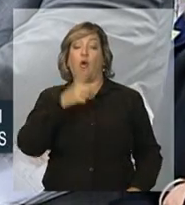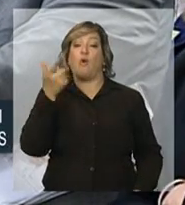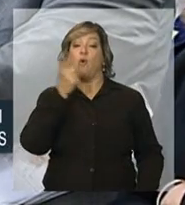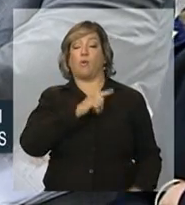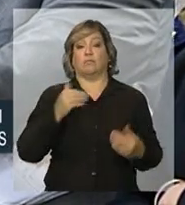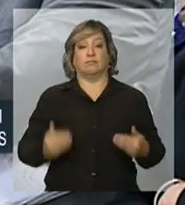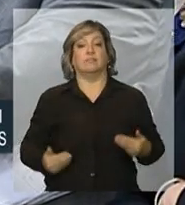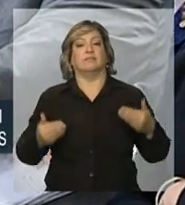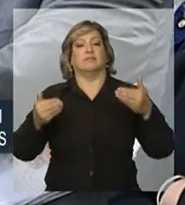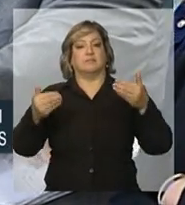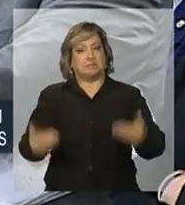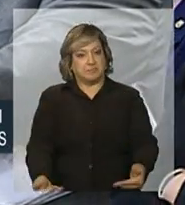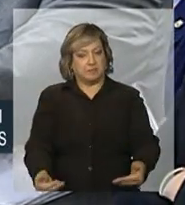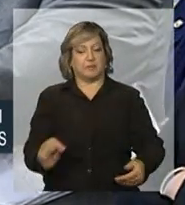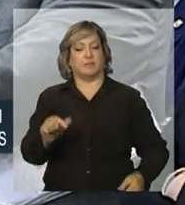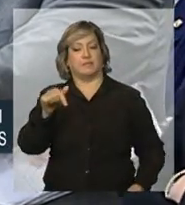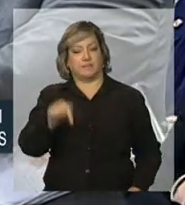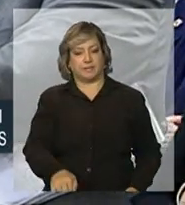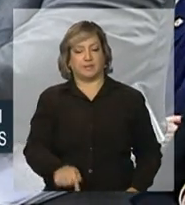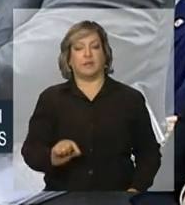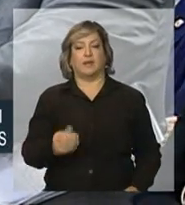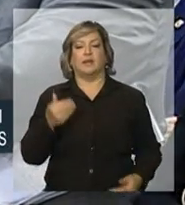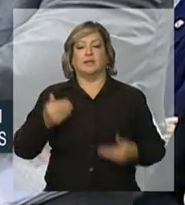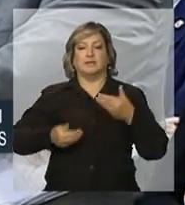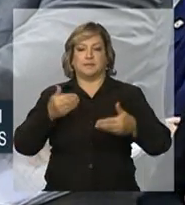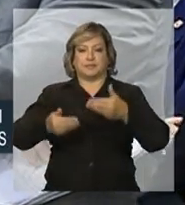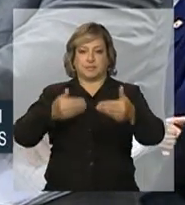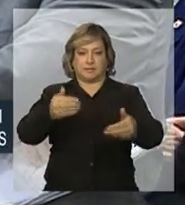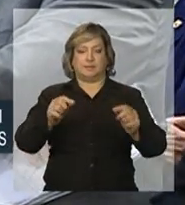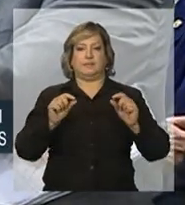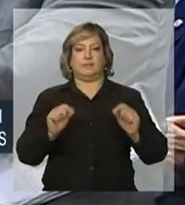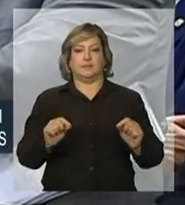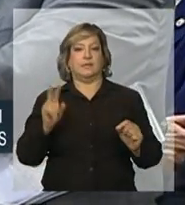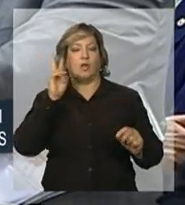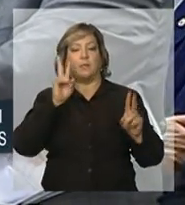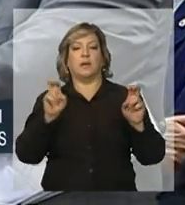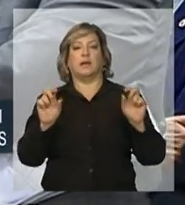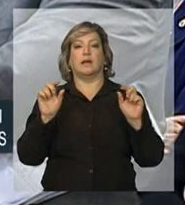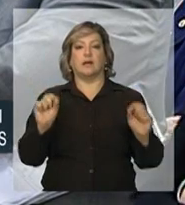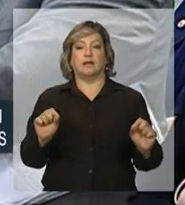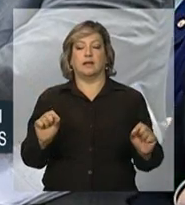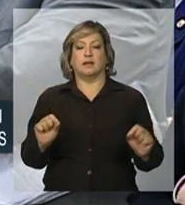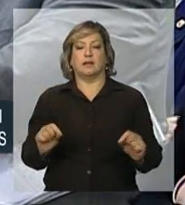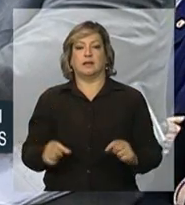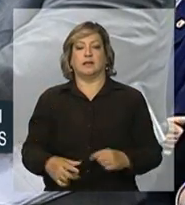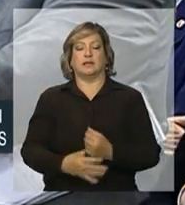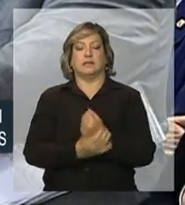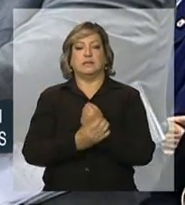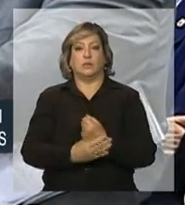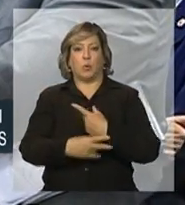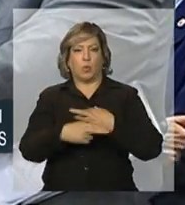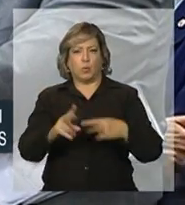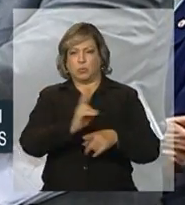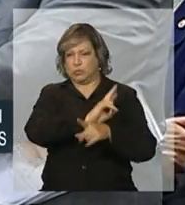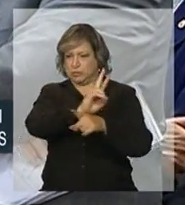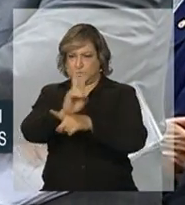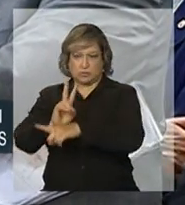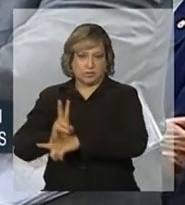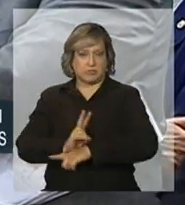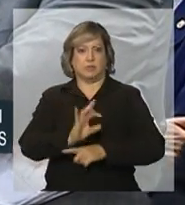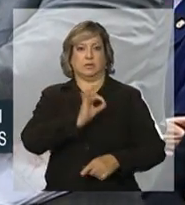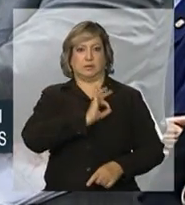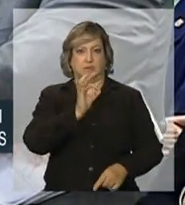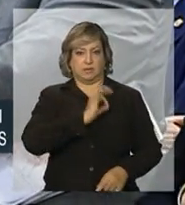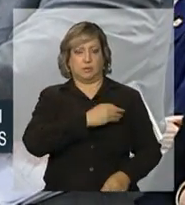um passo nessa trajetória da questão da segurança pública, do combate da garantia da